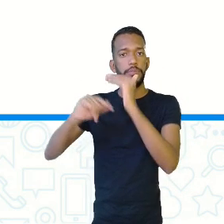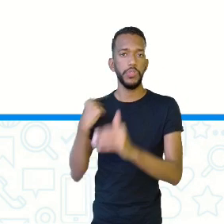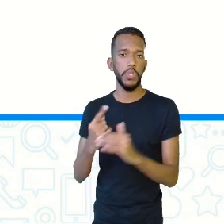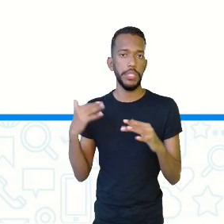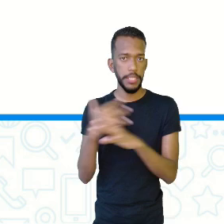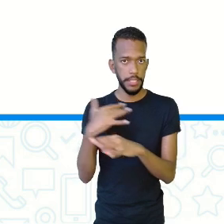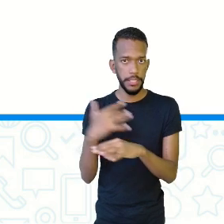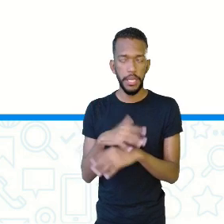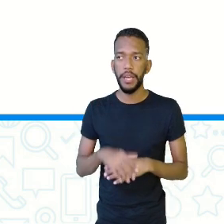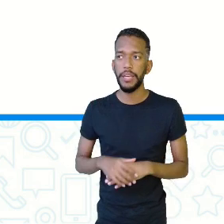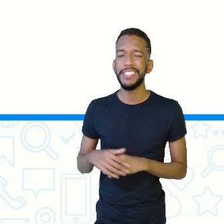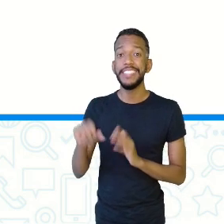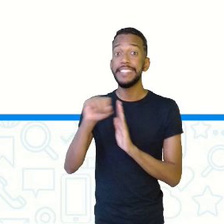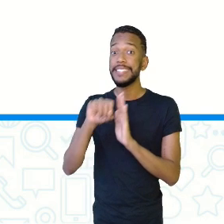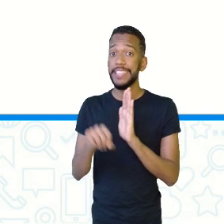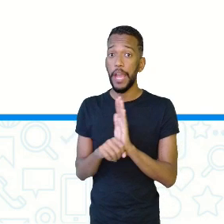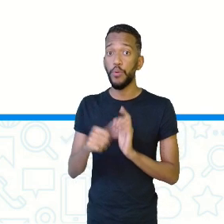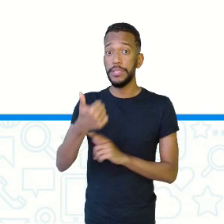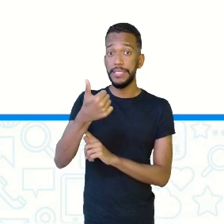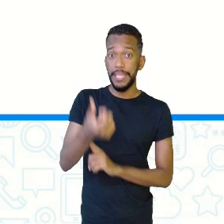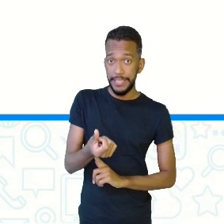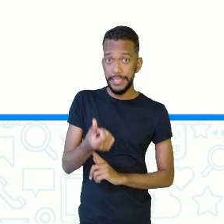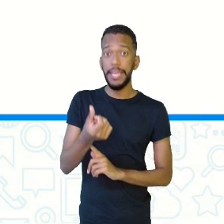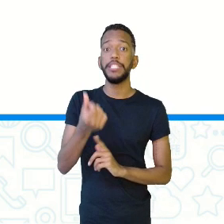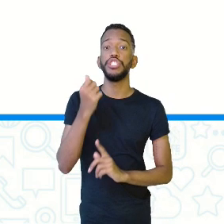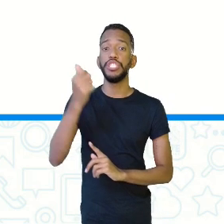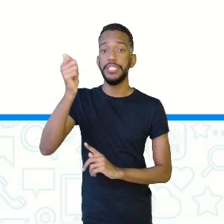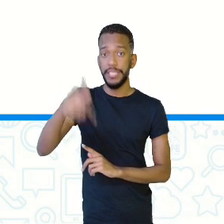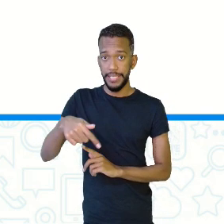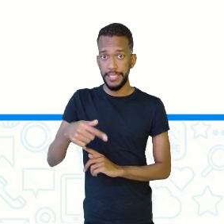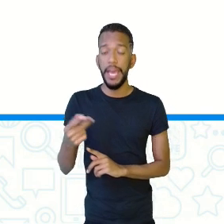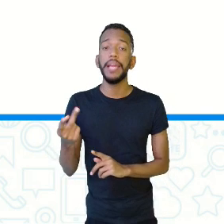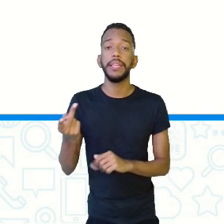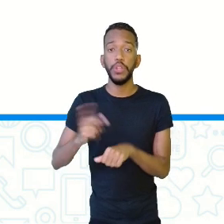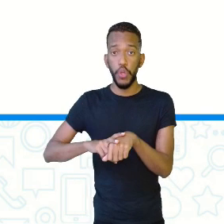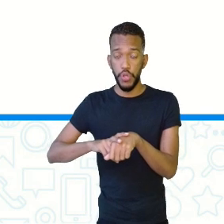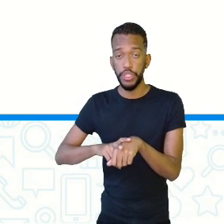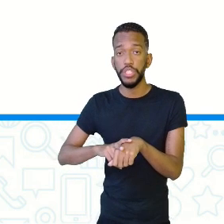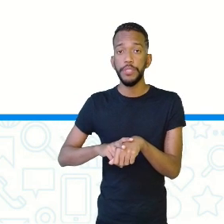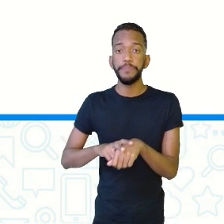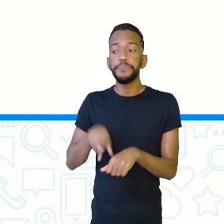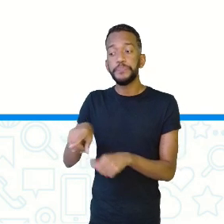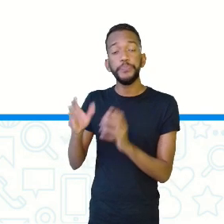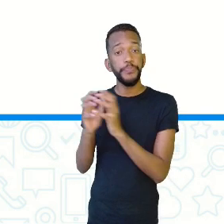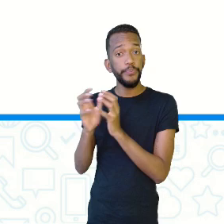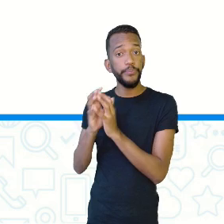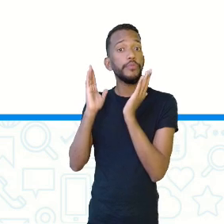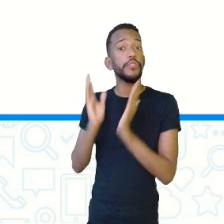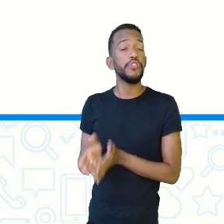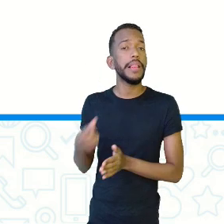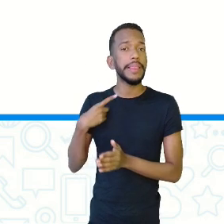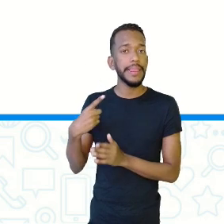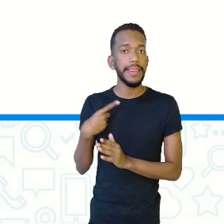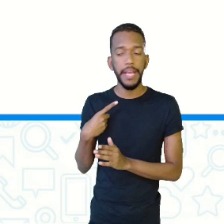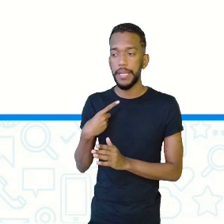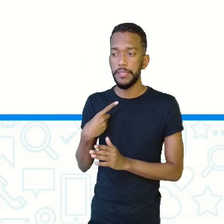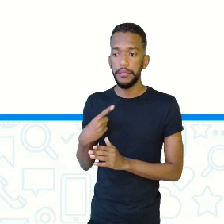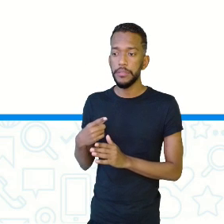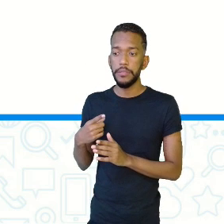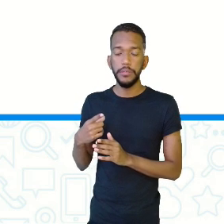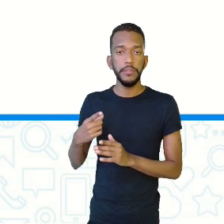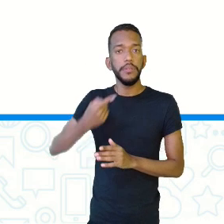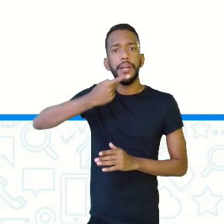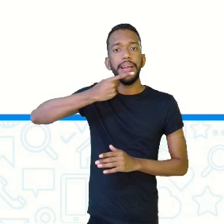séculos 16 e 17, Recife já tinha se tornado o maior exportador de açúcar